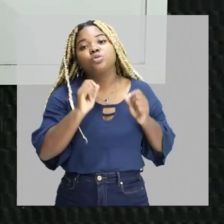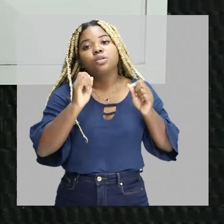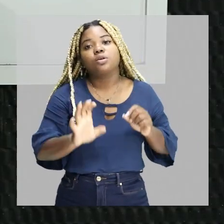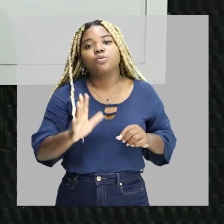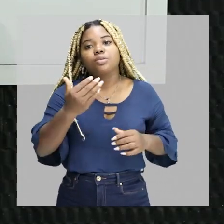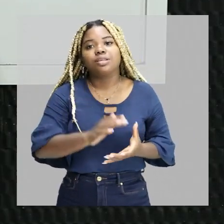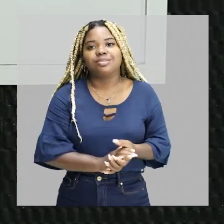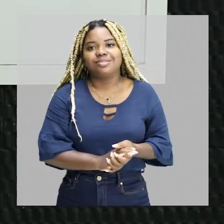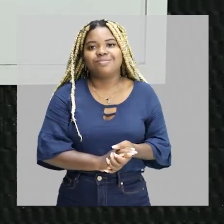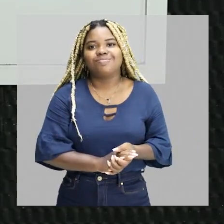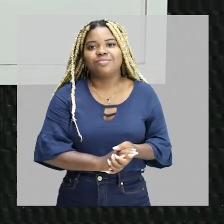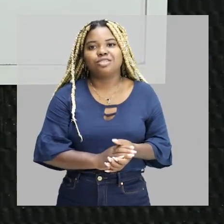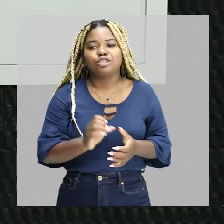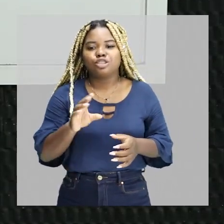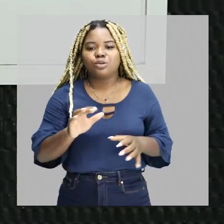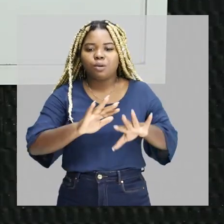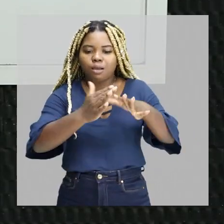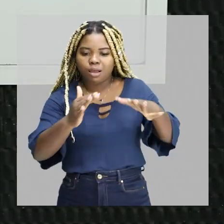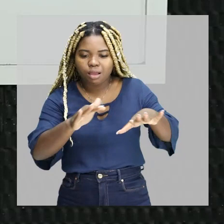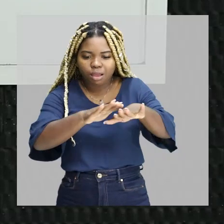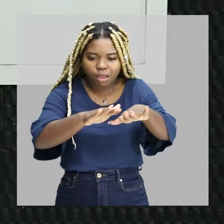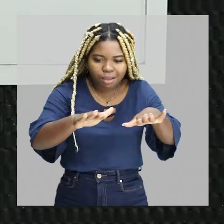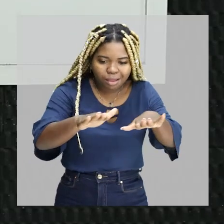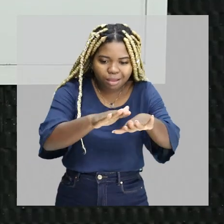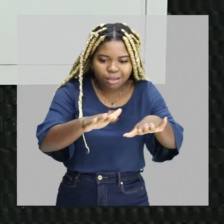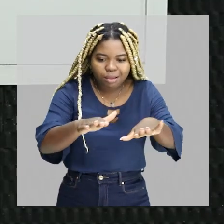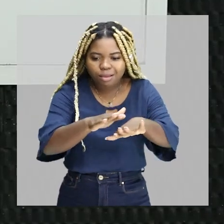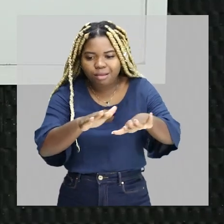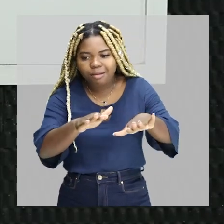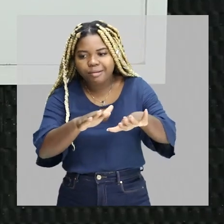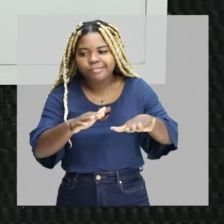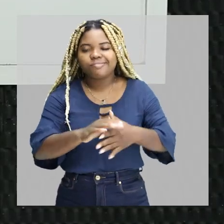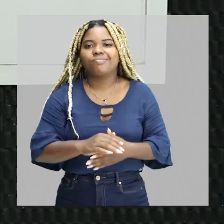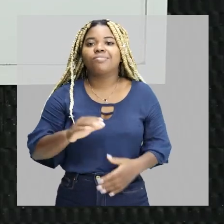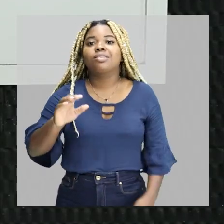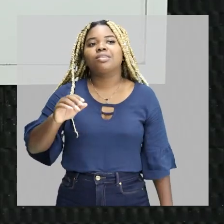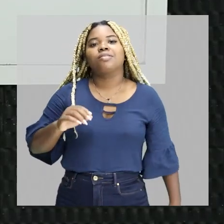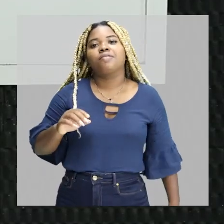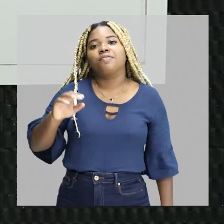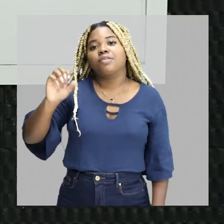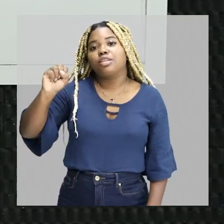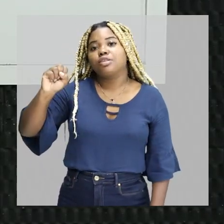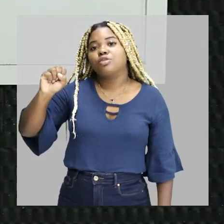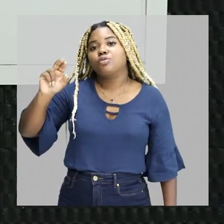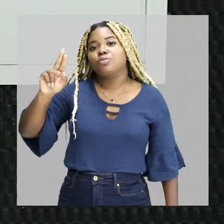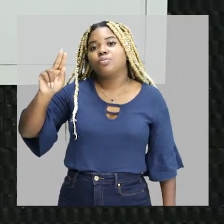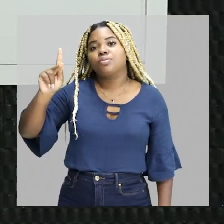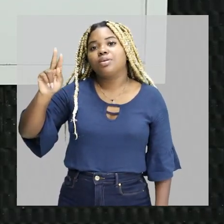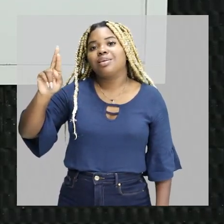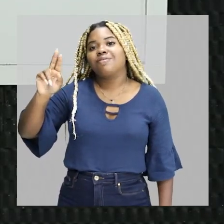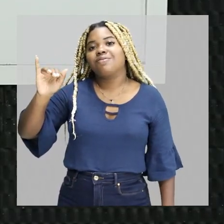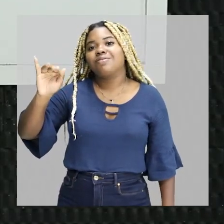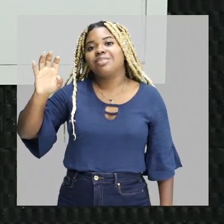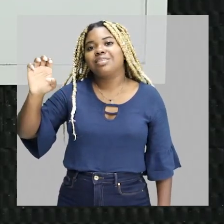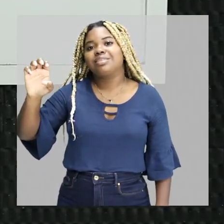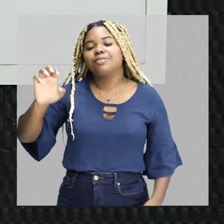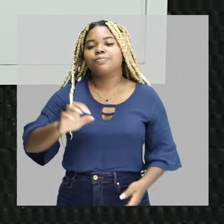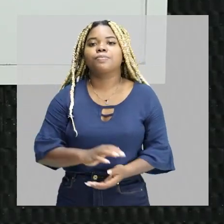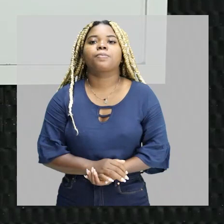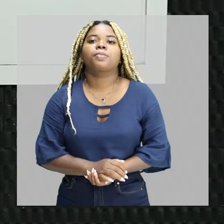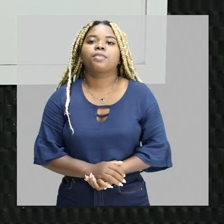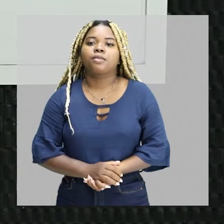sobremersos, certo? O que é que vai definir isso? Vai ser a questão da densidade. E a gente vê também que a questão